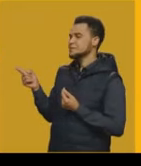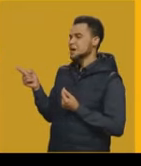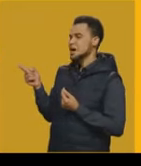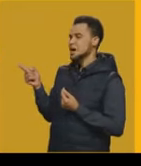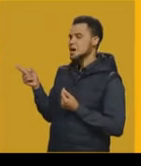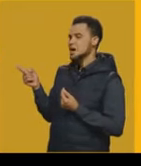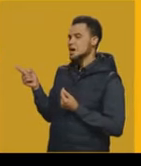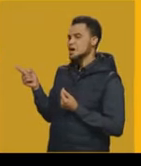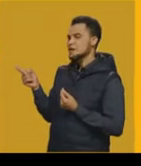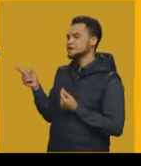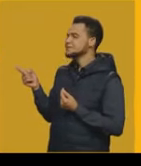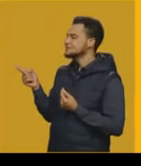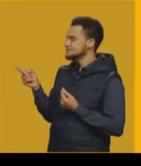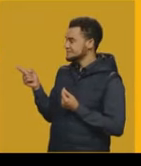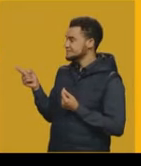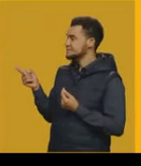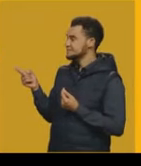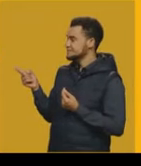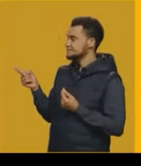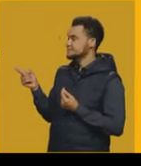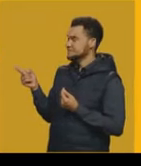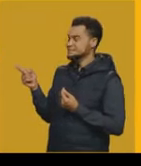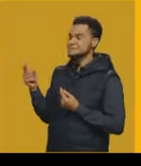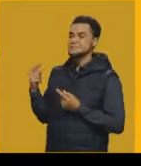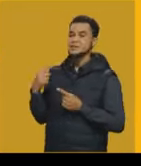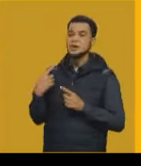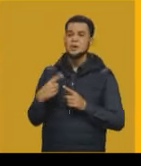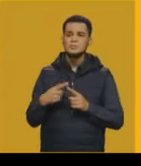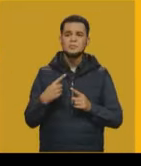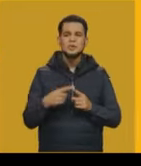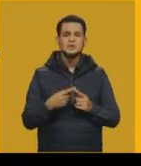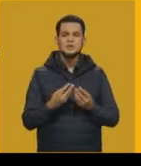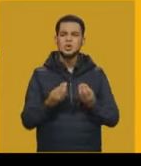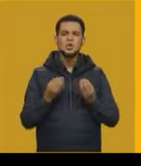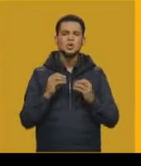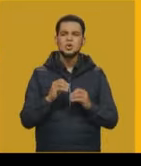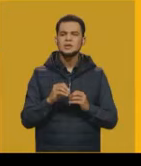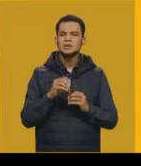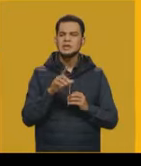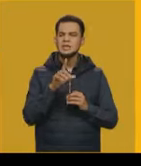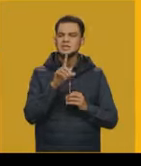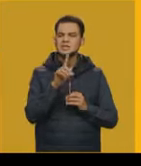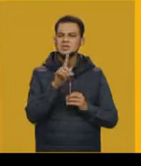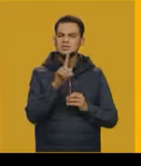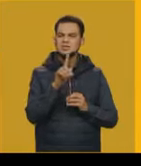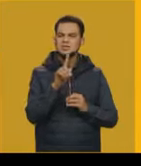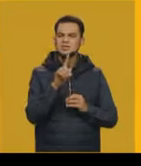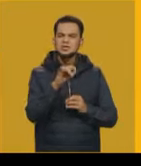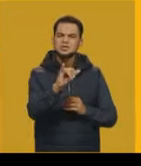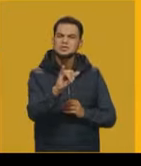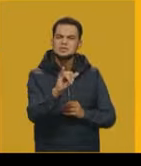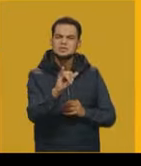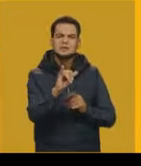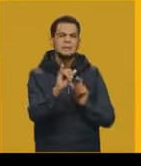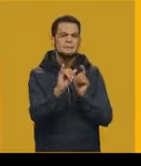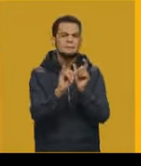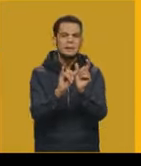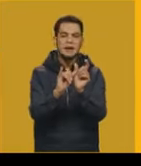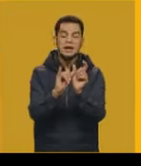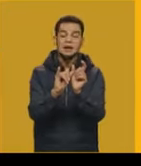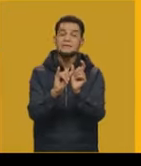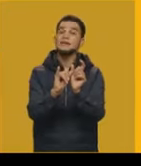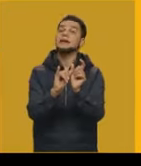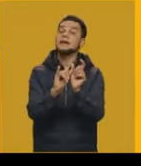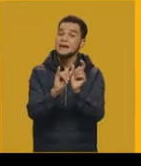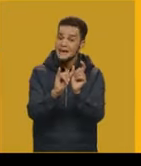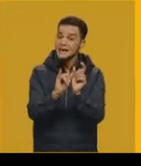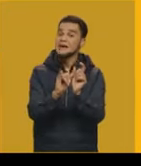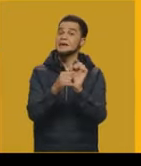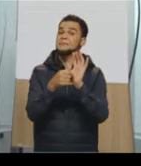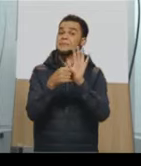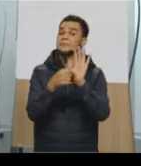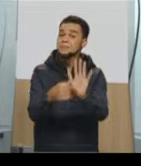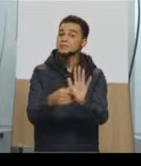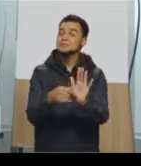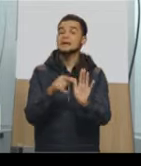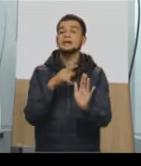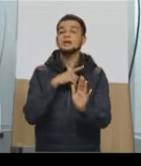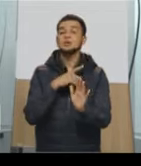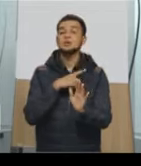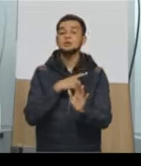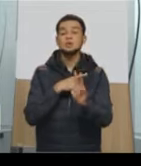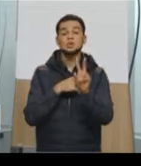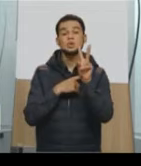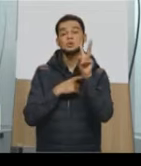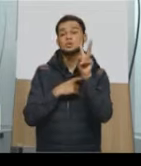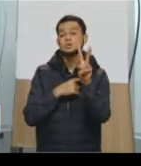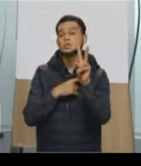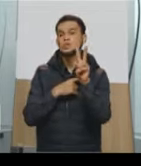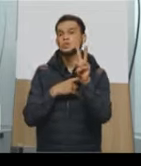1,3-dieno. Por que eu acrescentei essa palavra di? Para mostrar para vocês que eu tenho 2 duplas ligações,